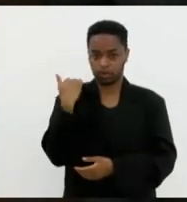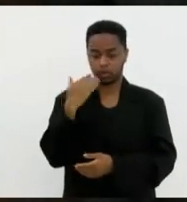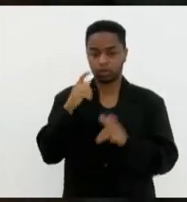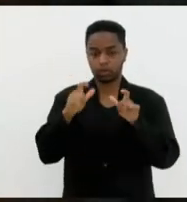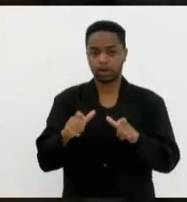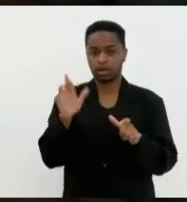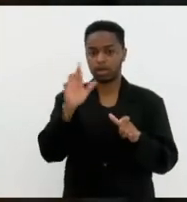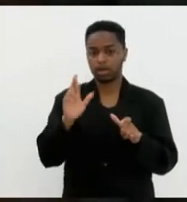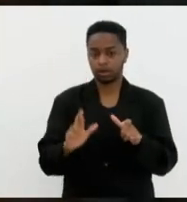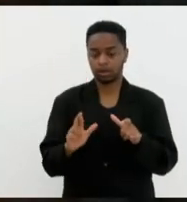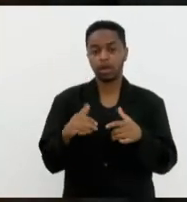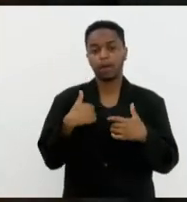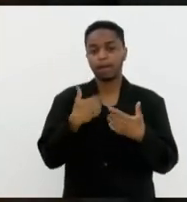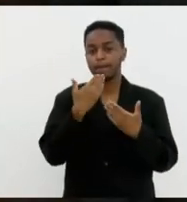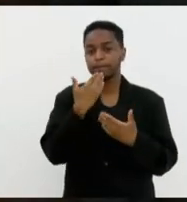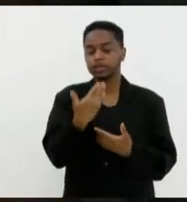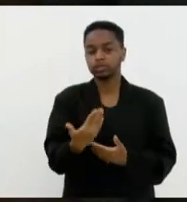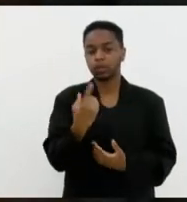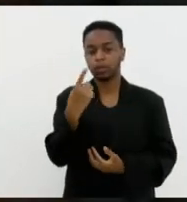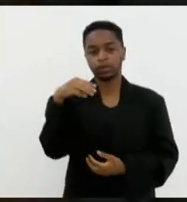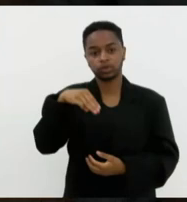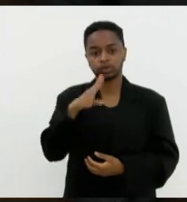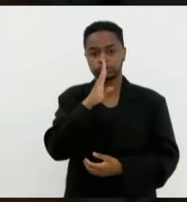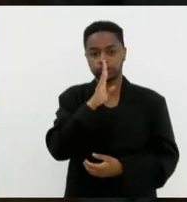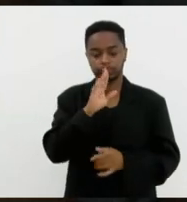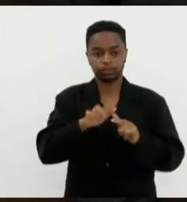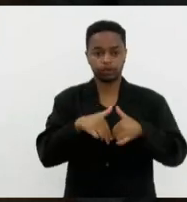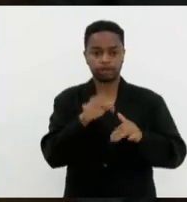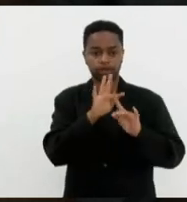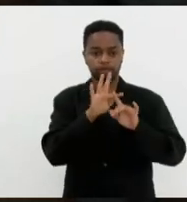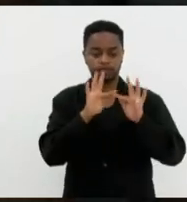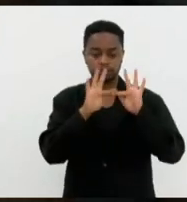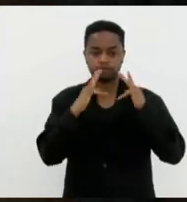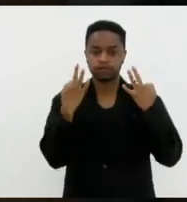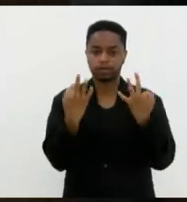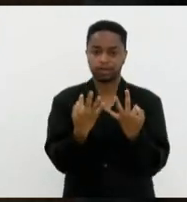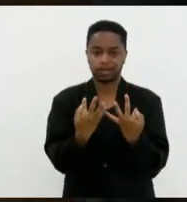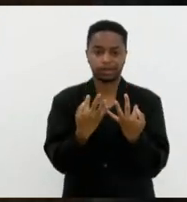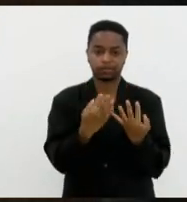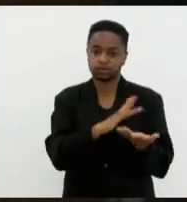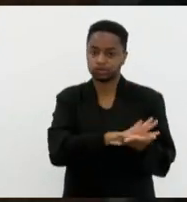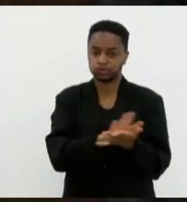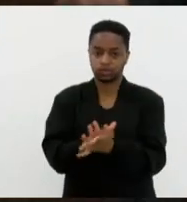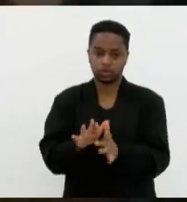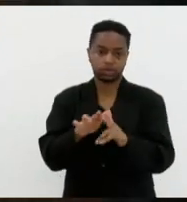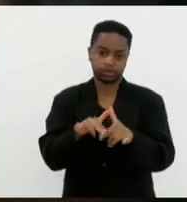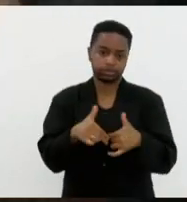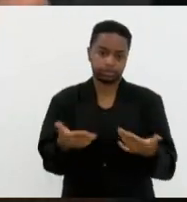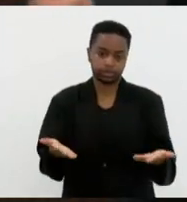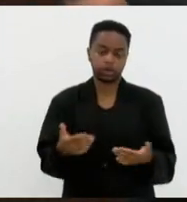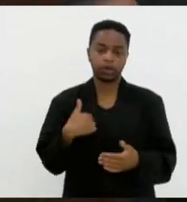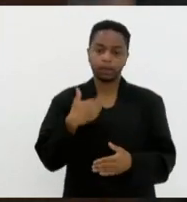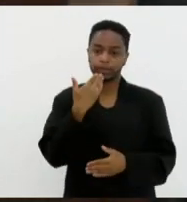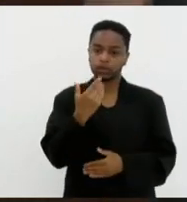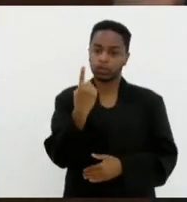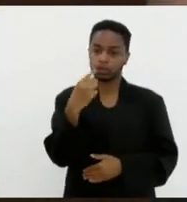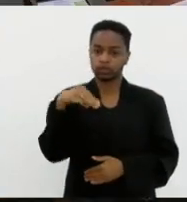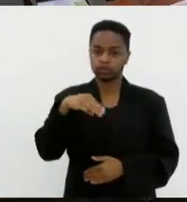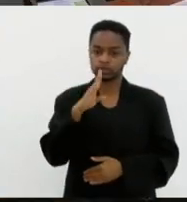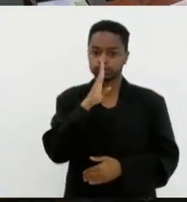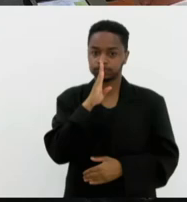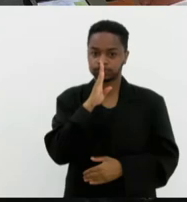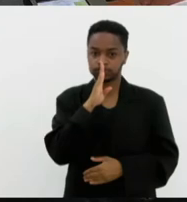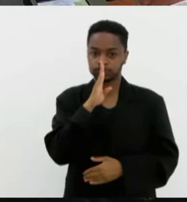de silêncio para essa família que foi dilacerada no recreio. A Lerge pudesse fazer um minuto de silêncio em sua homenagem.